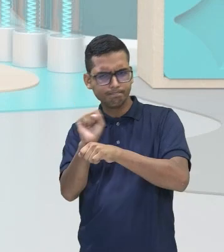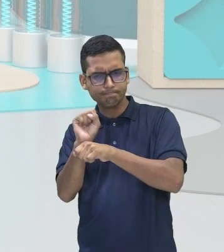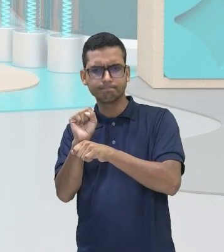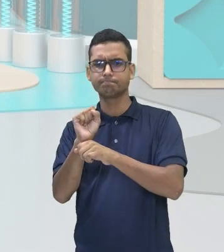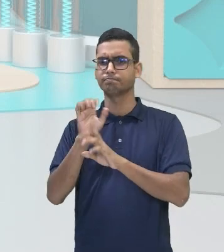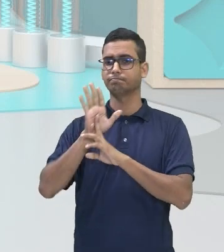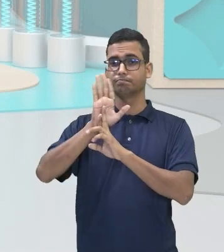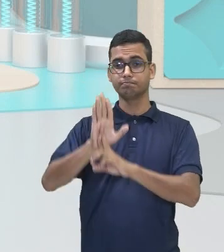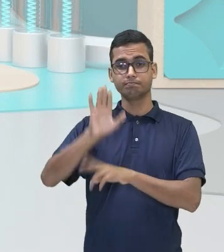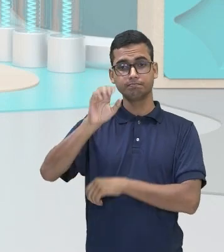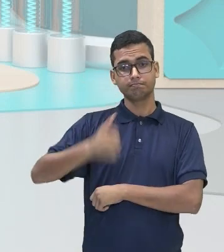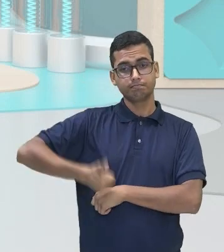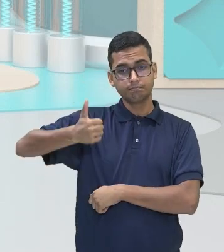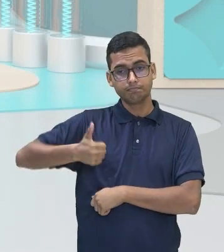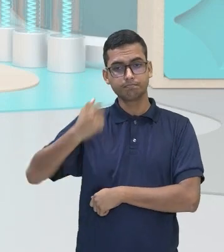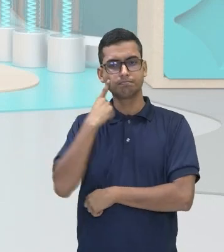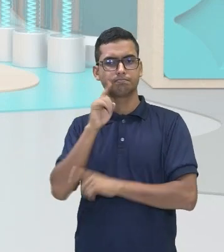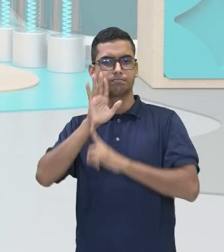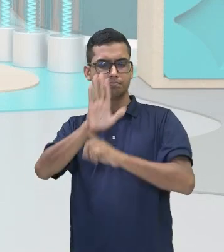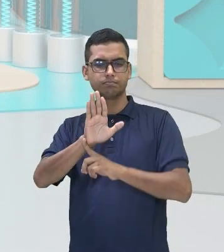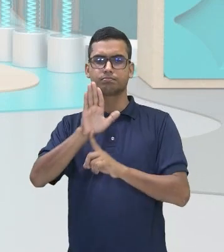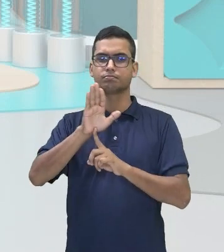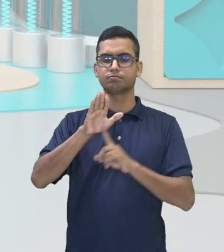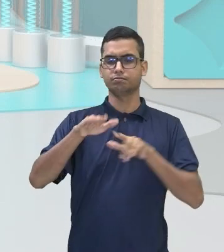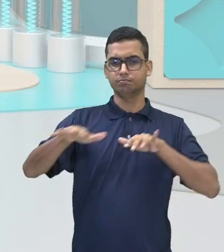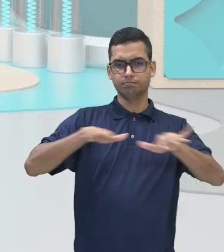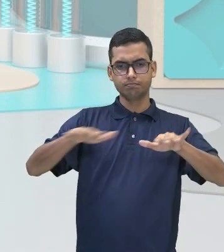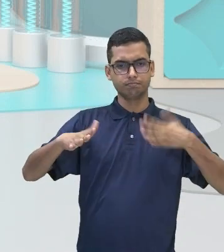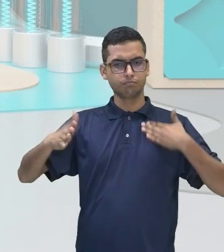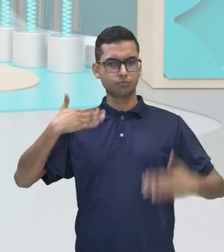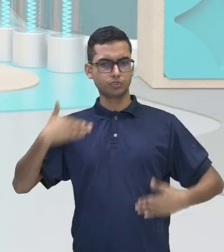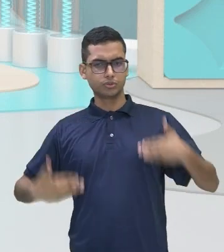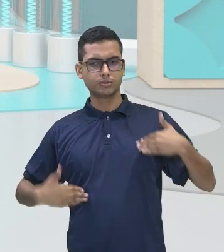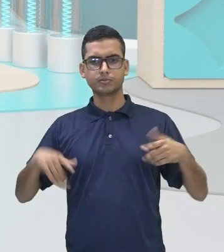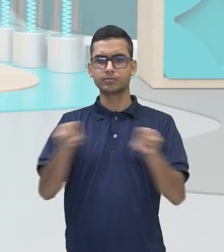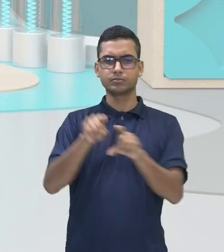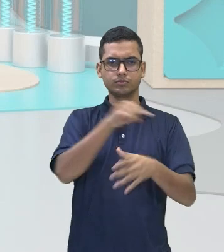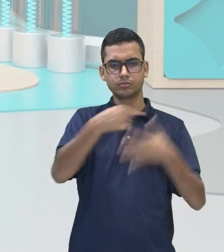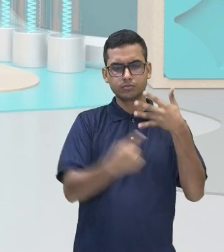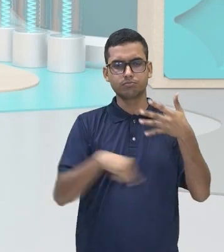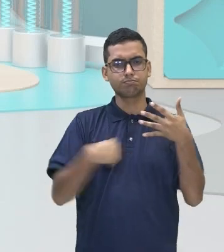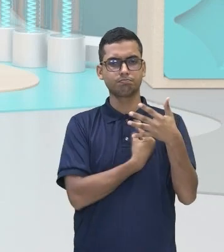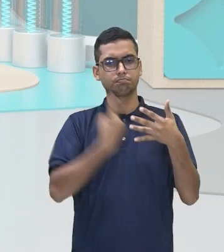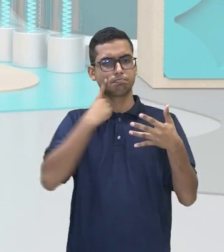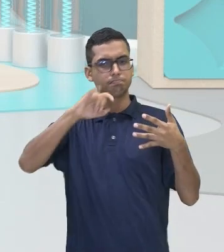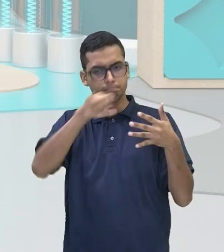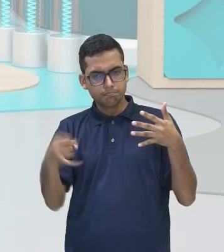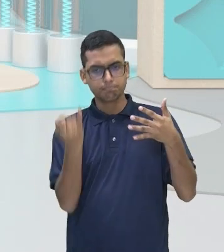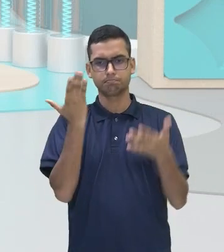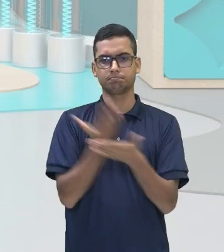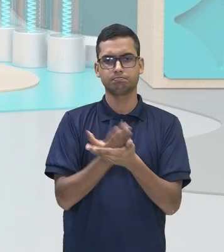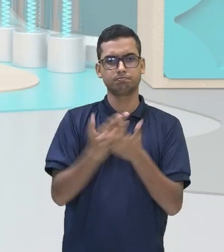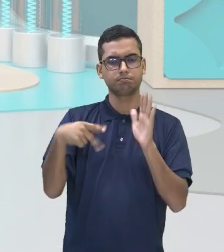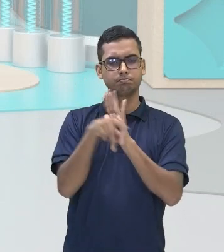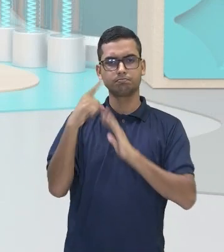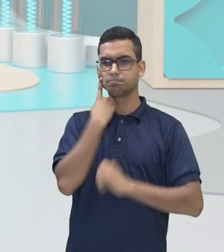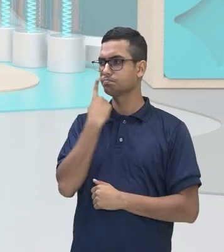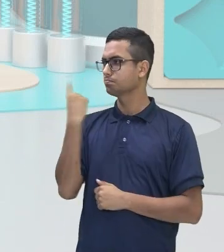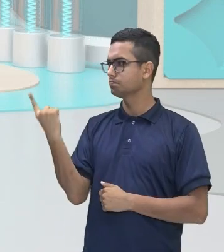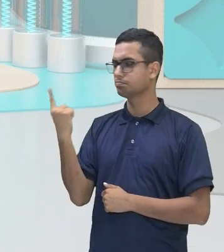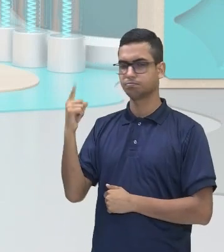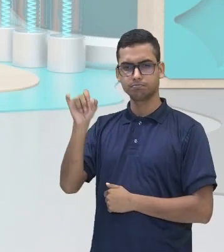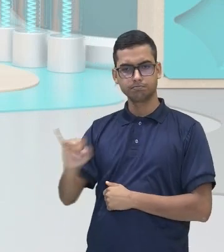primeiros indícios de manifestações corporais, e este é o elemento que nós vamos explorar nesta aula, este que aparece para nós agora,